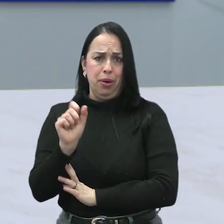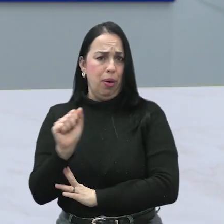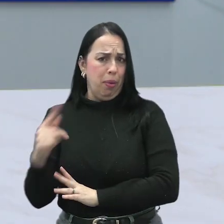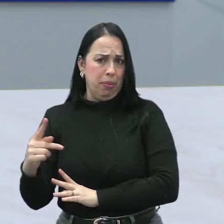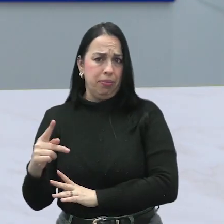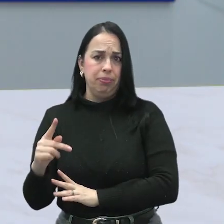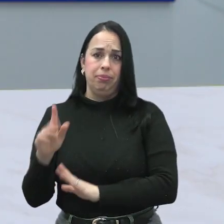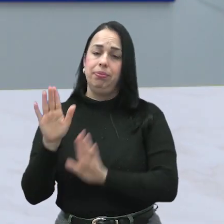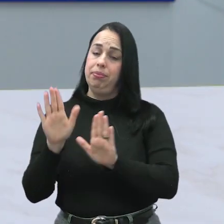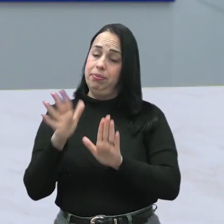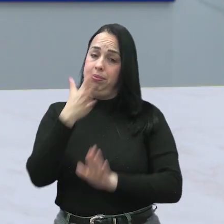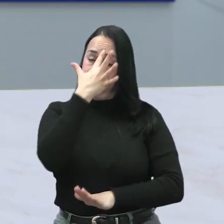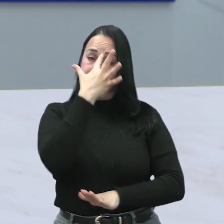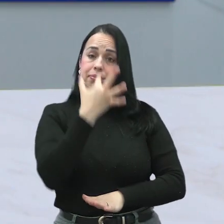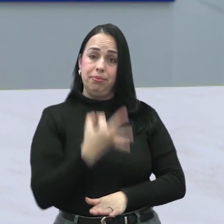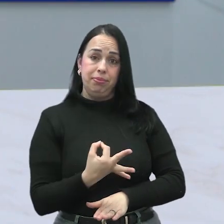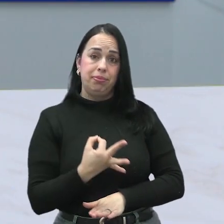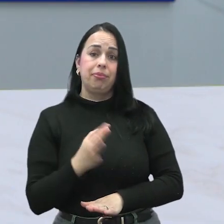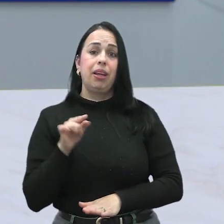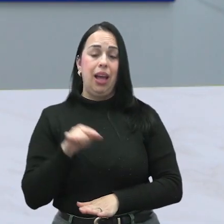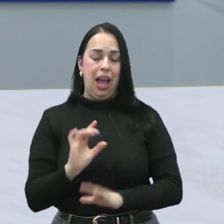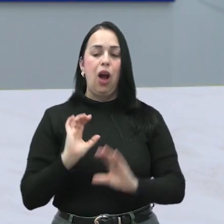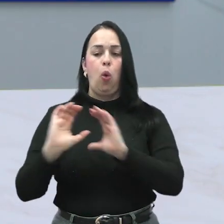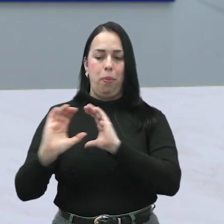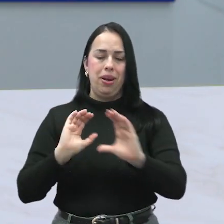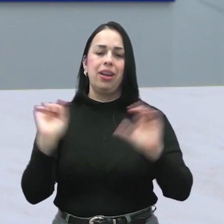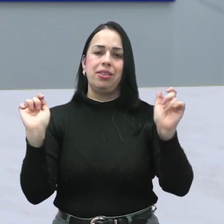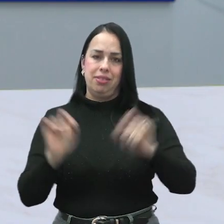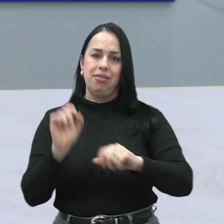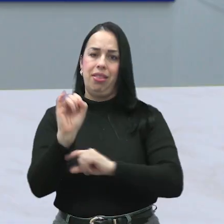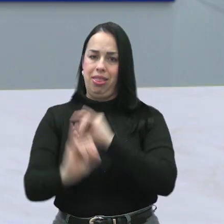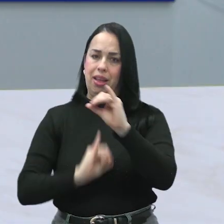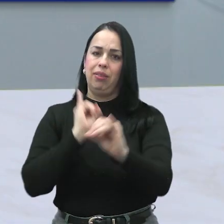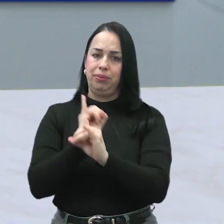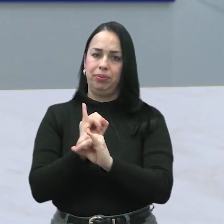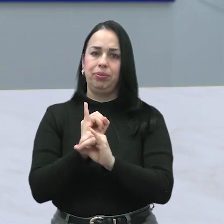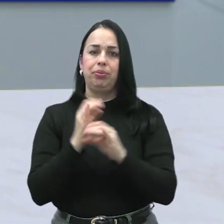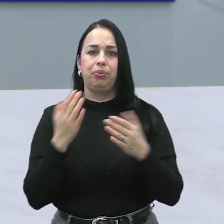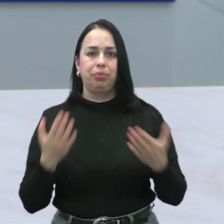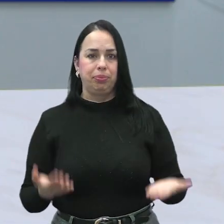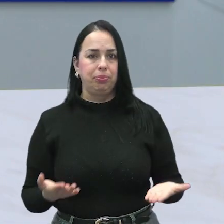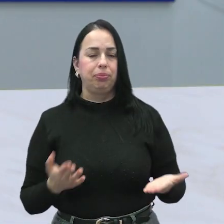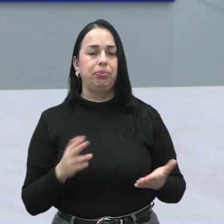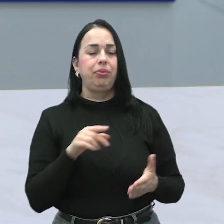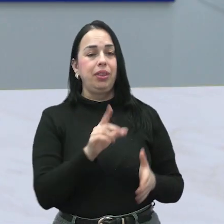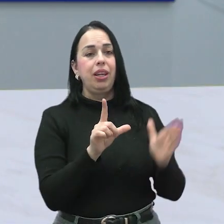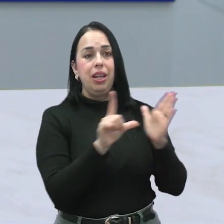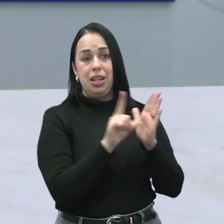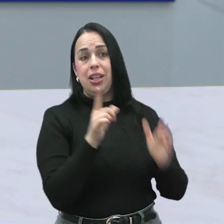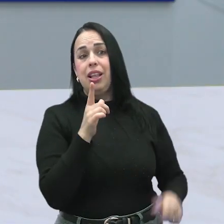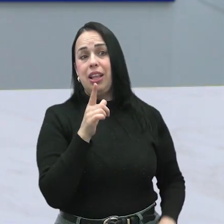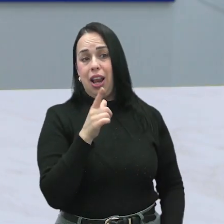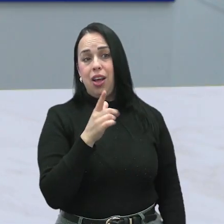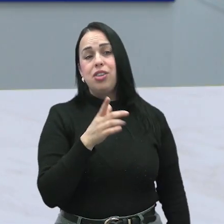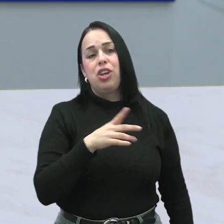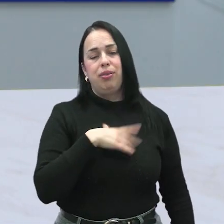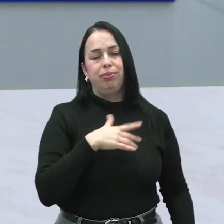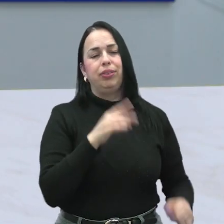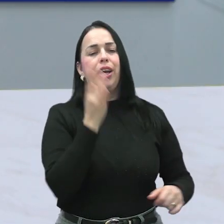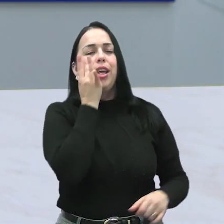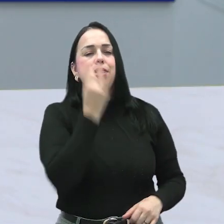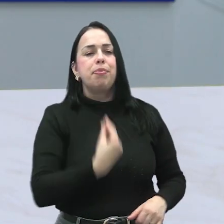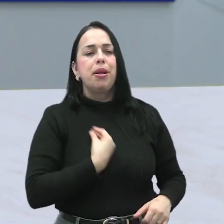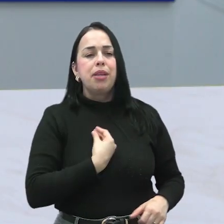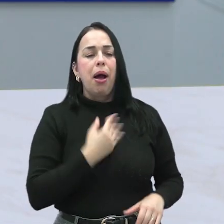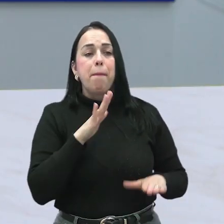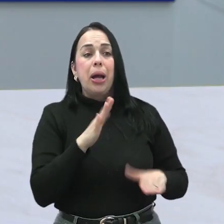um site, um aplicativo de entrega, mas com certeza a sua comunicação hoje está nesse mundo digital. Então, ainda que eu queira ter a